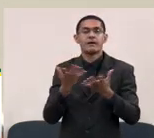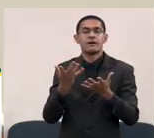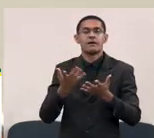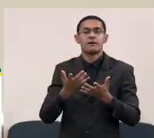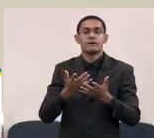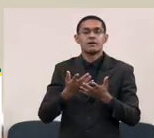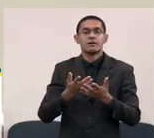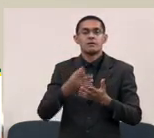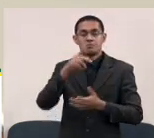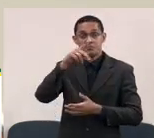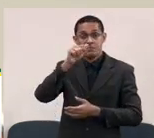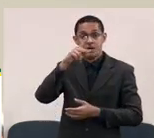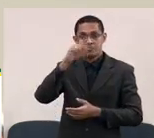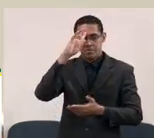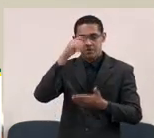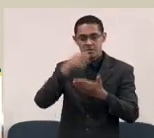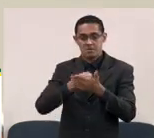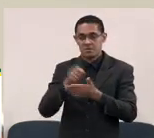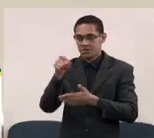deputado Paulo Lemos.